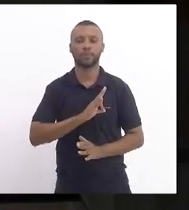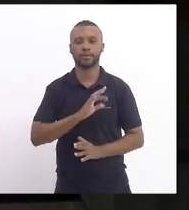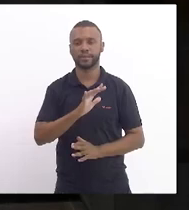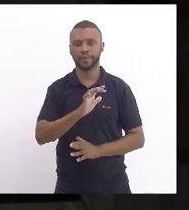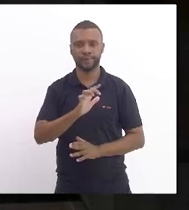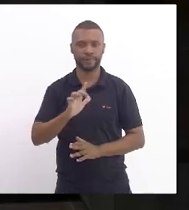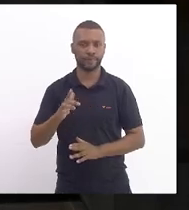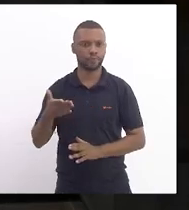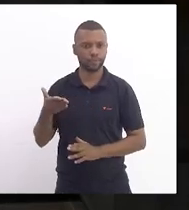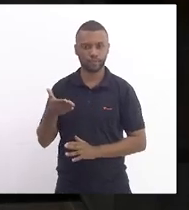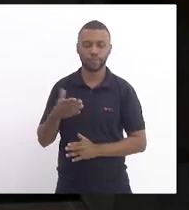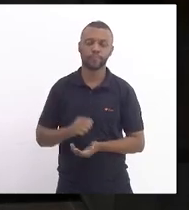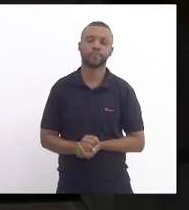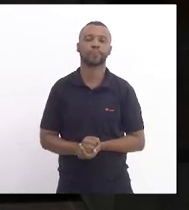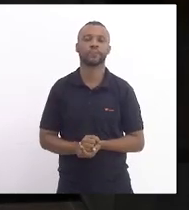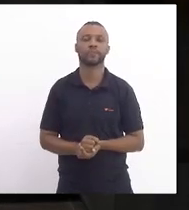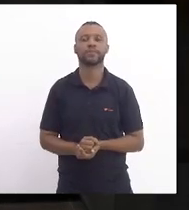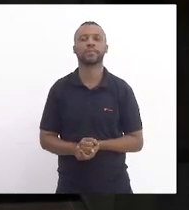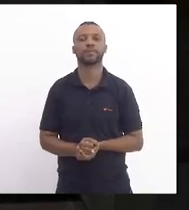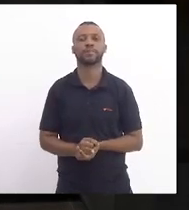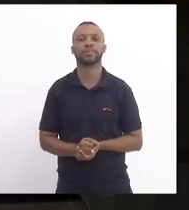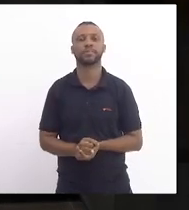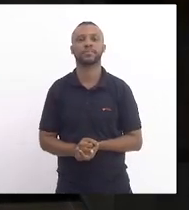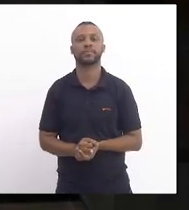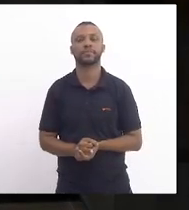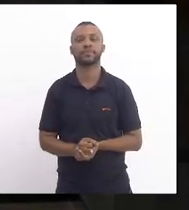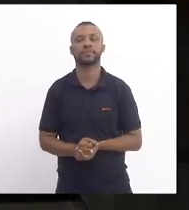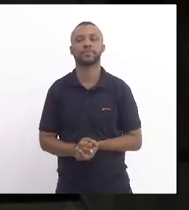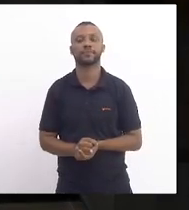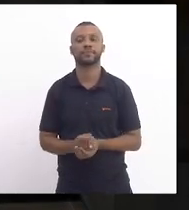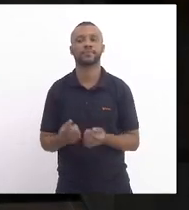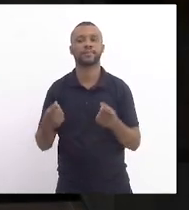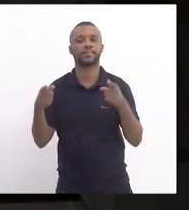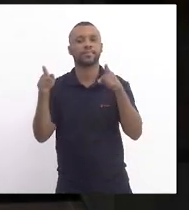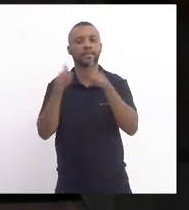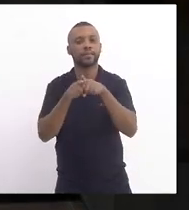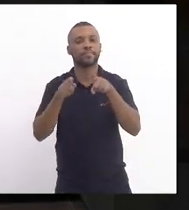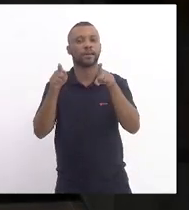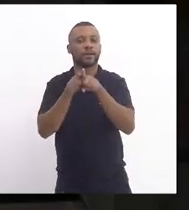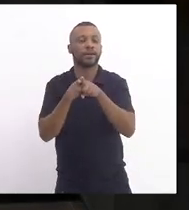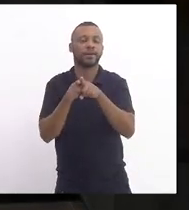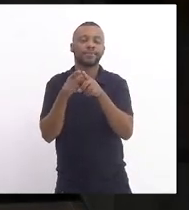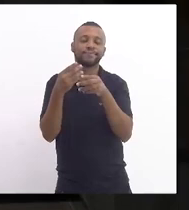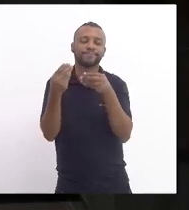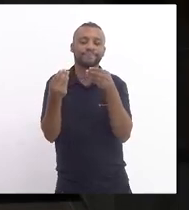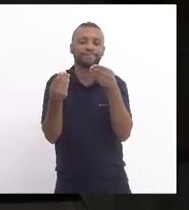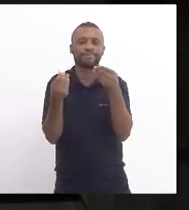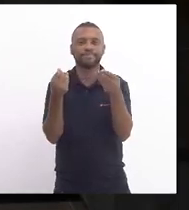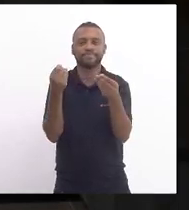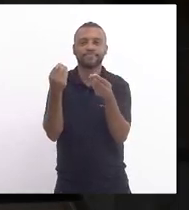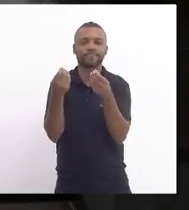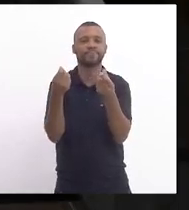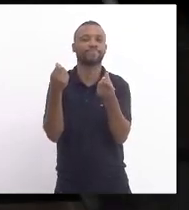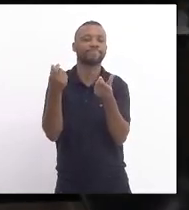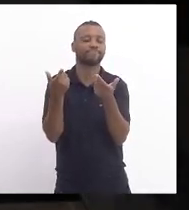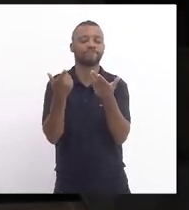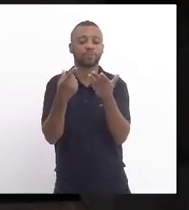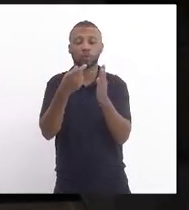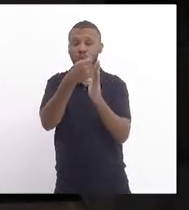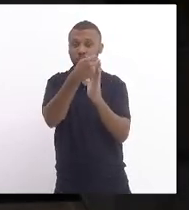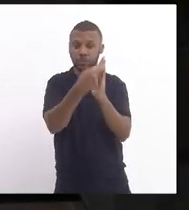e ao mesmo tempo ou seja ali um novo divisor